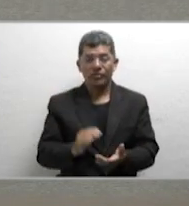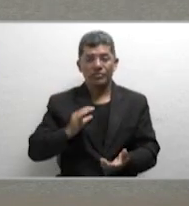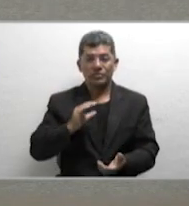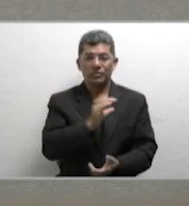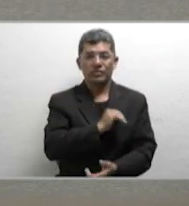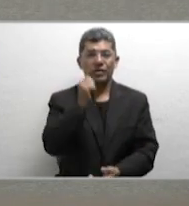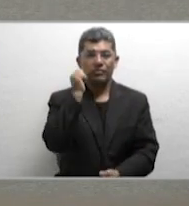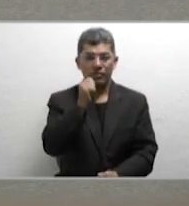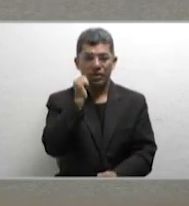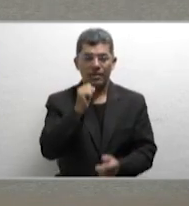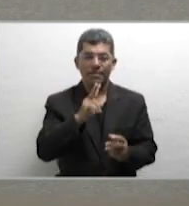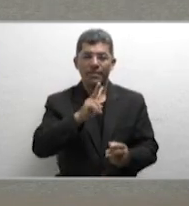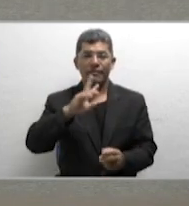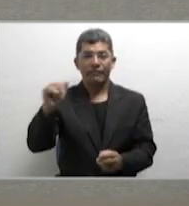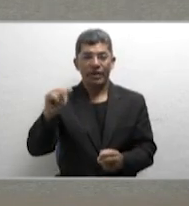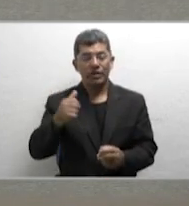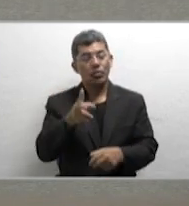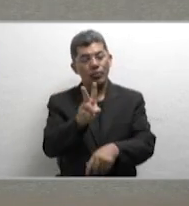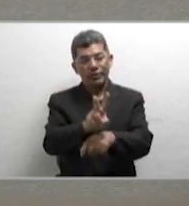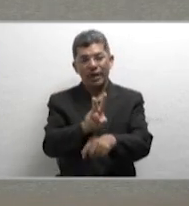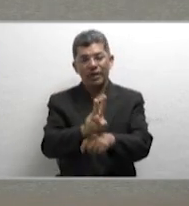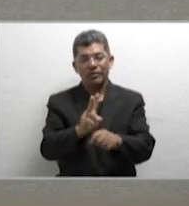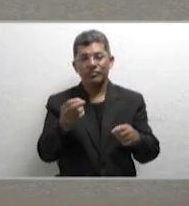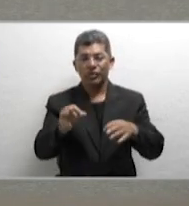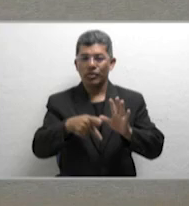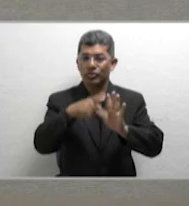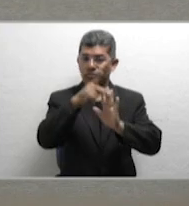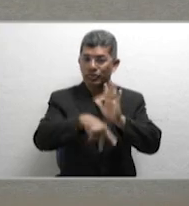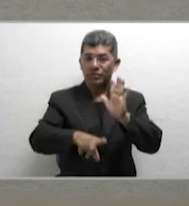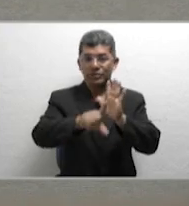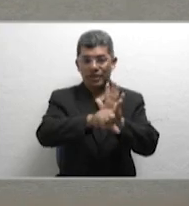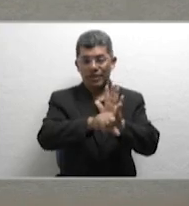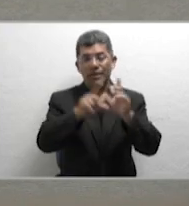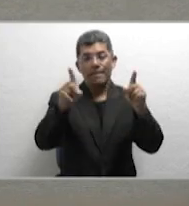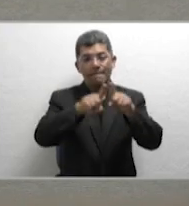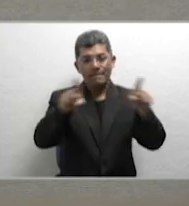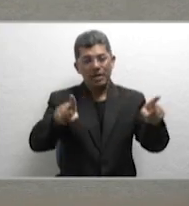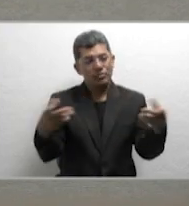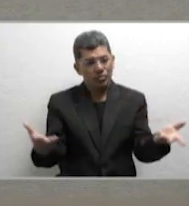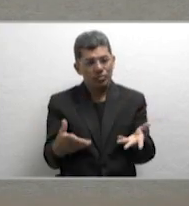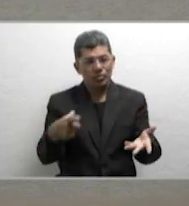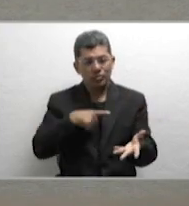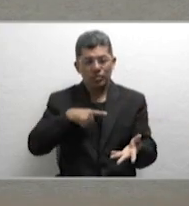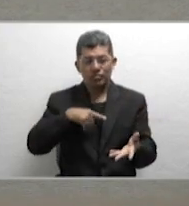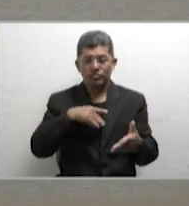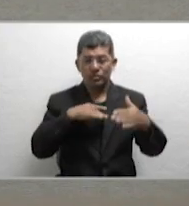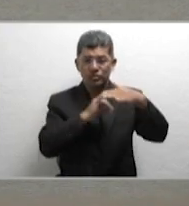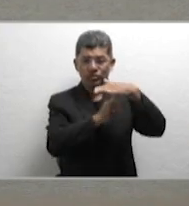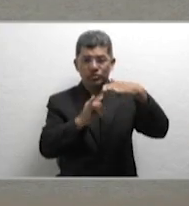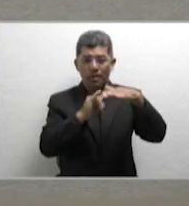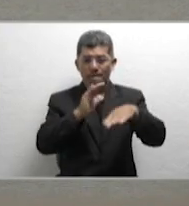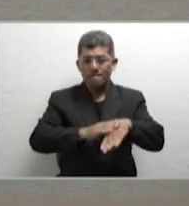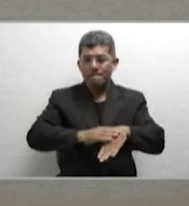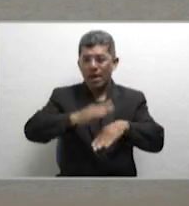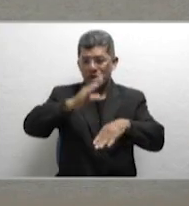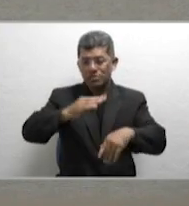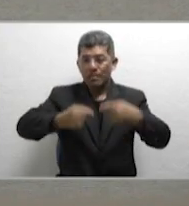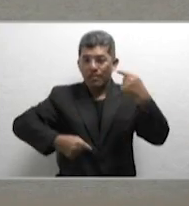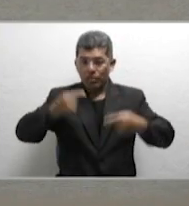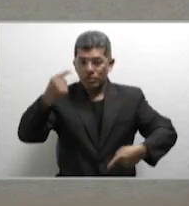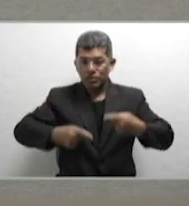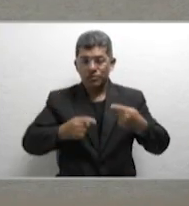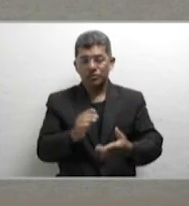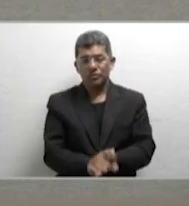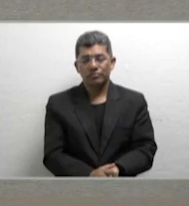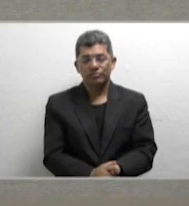Mulher, que vai cuidar dos projetos de lei, mas hoje nós temos um órgão mais político para intervir